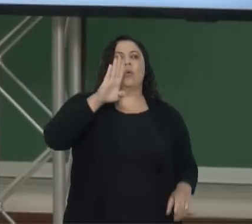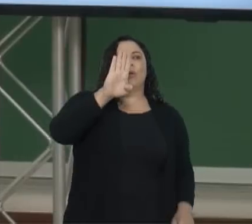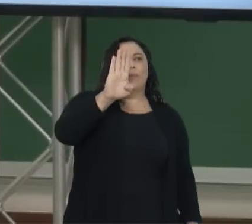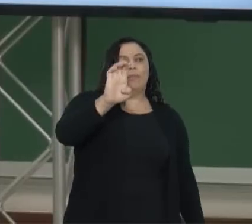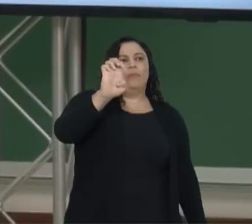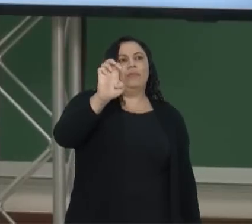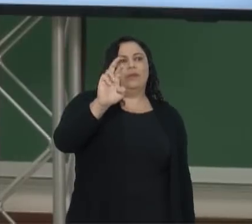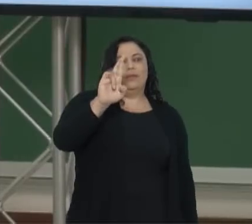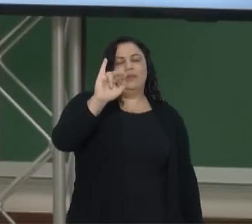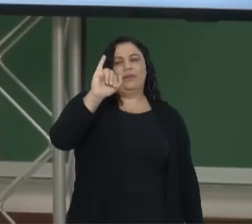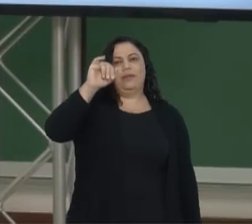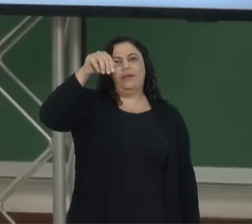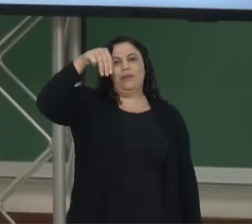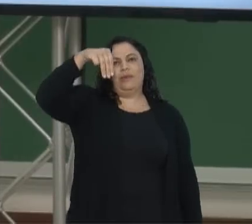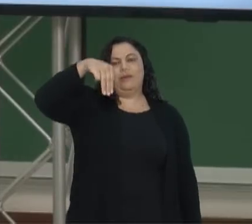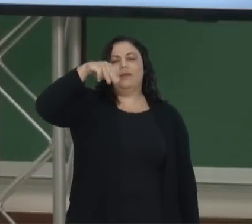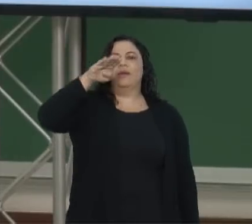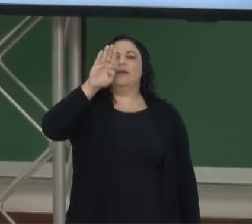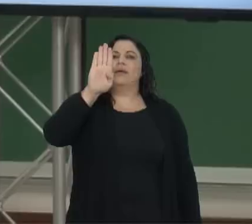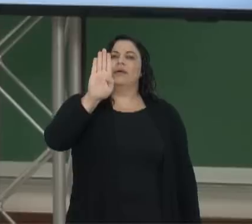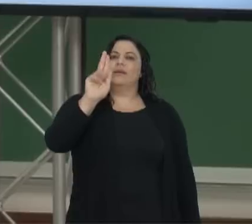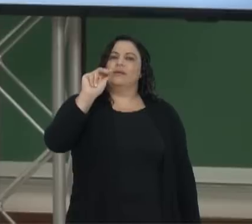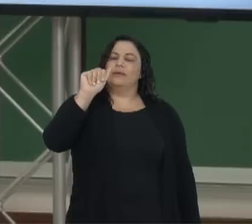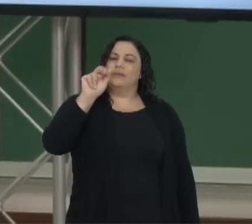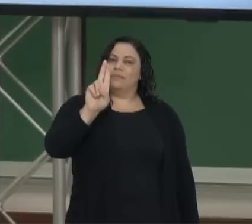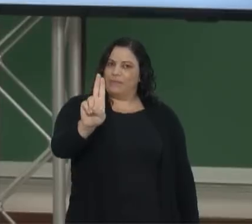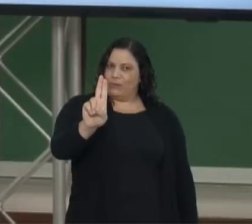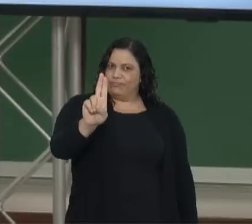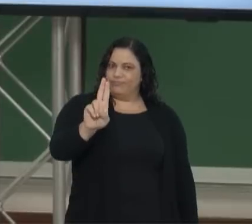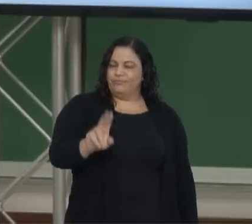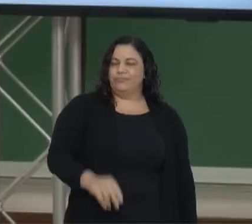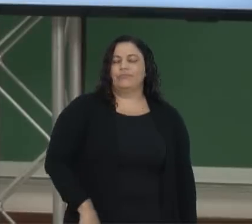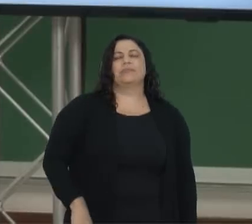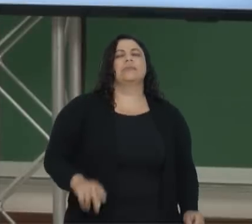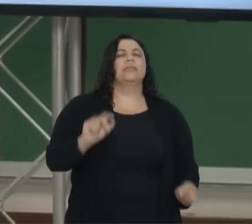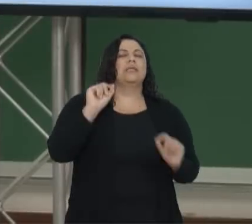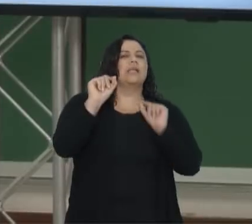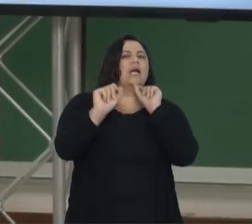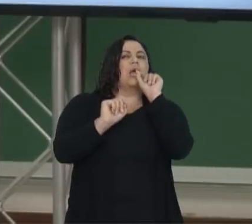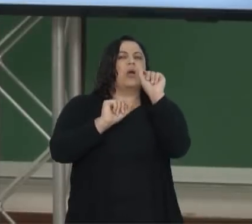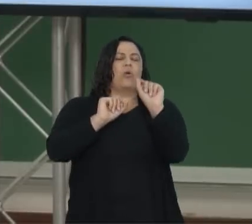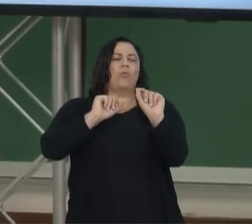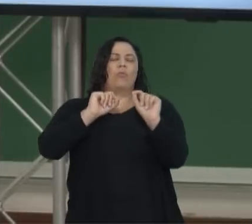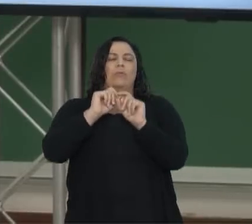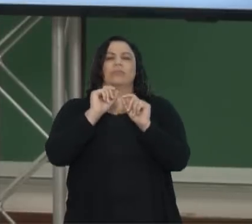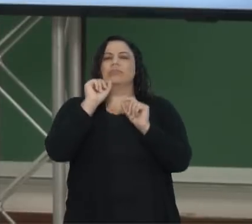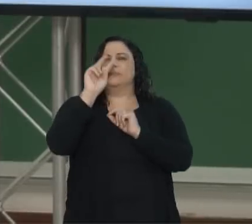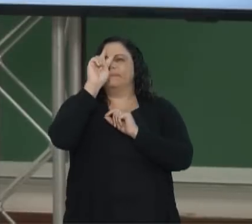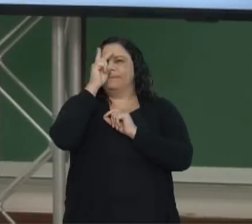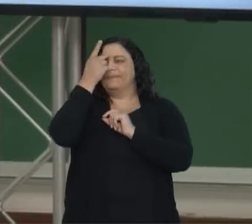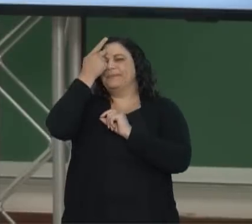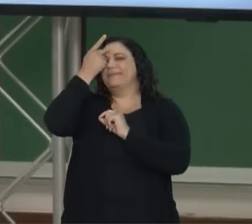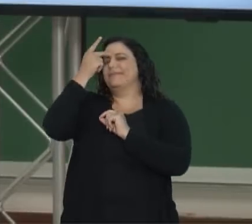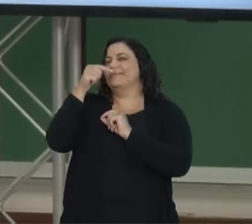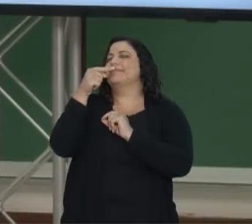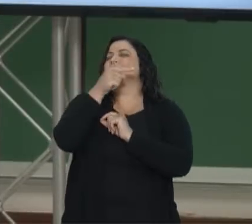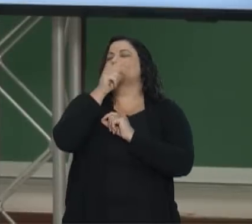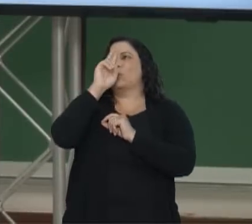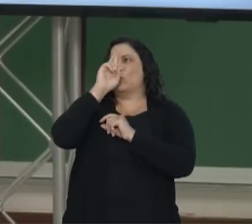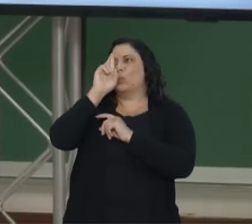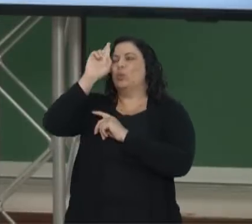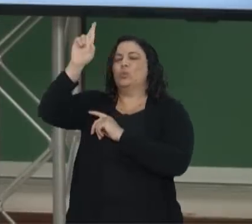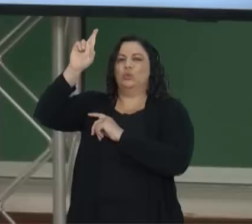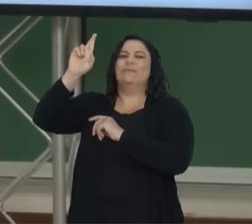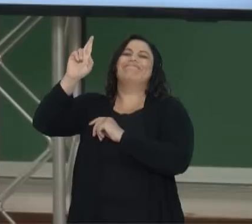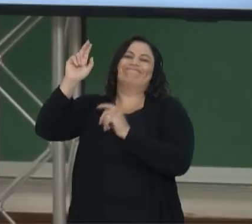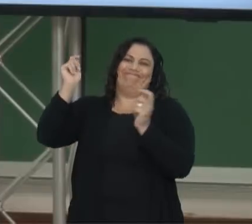de quem pratica a capoeira, eles enganavam então os capatazes. Parecia que era uma dança, mas na verdade era